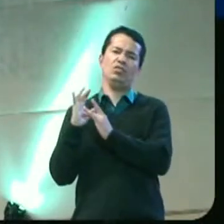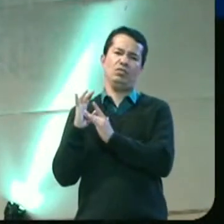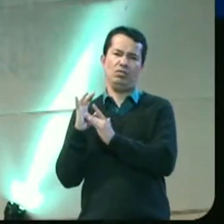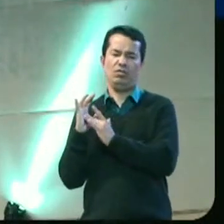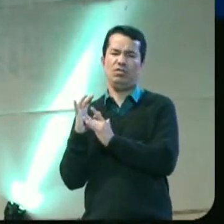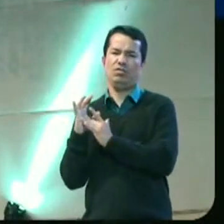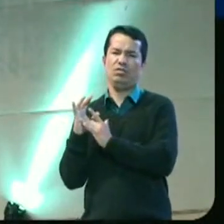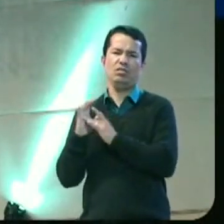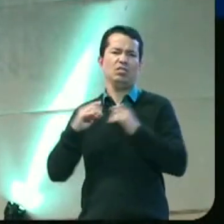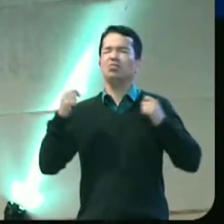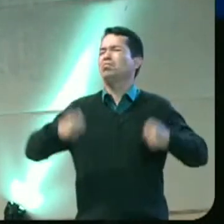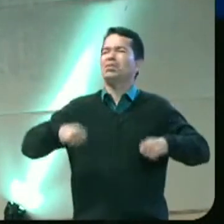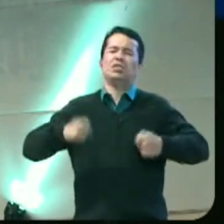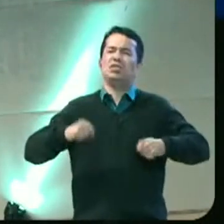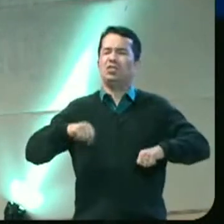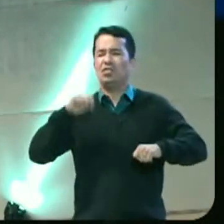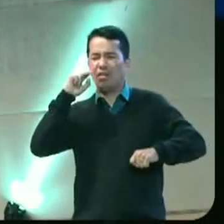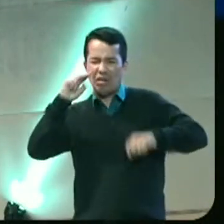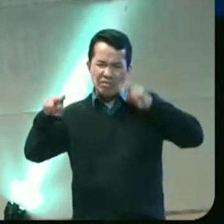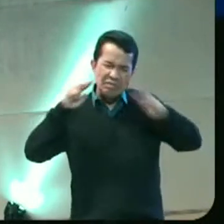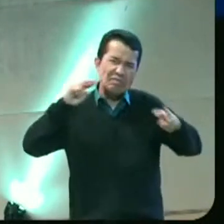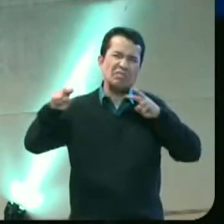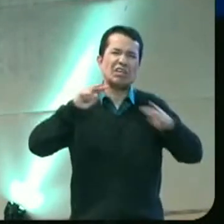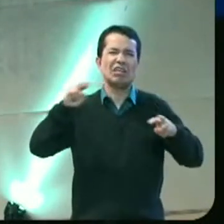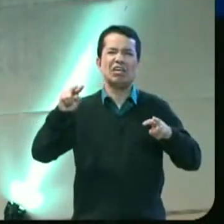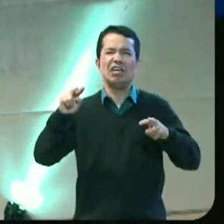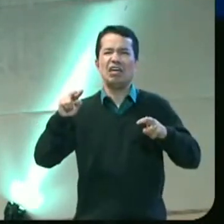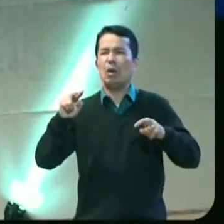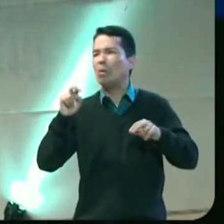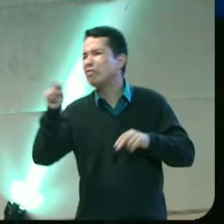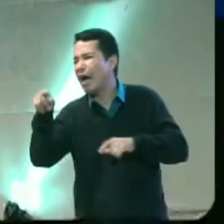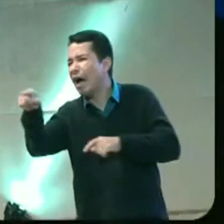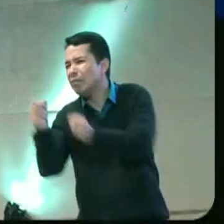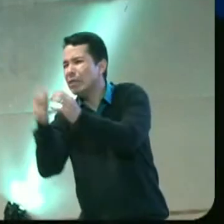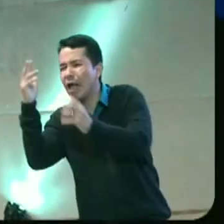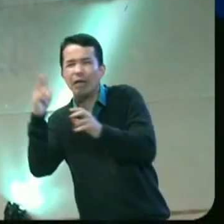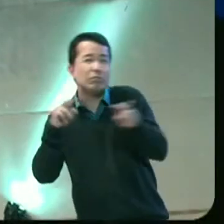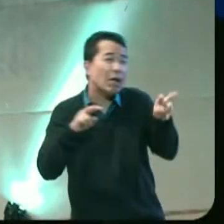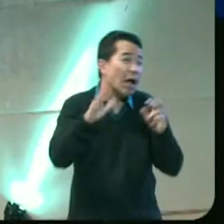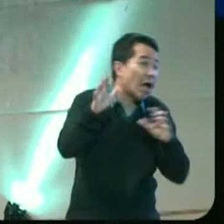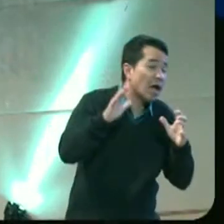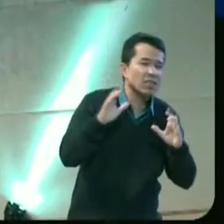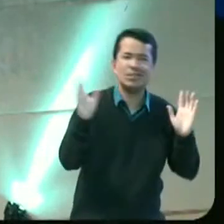trabalhando, mas confiou no poder de Jesus.